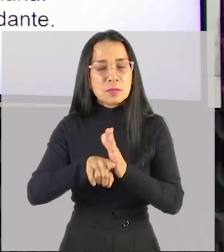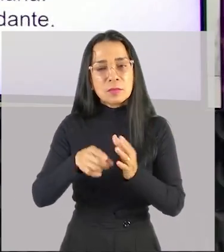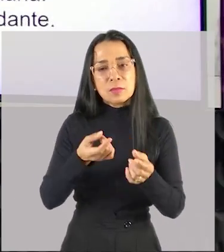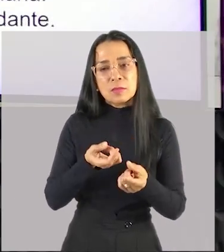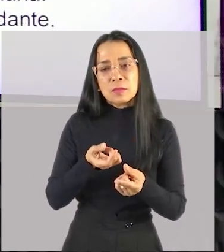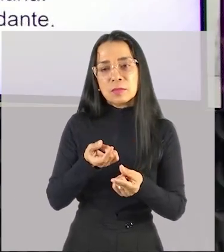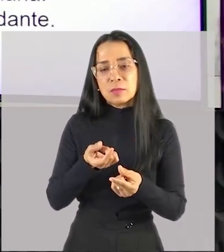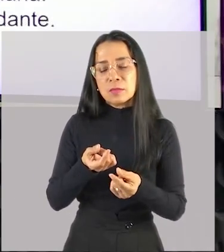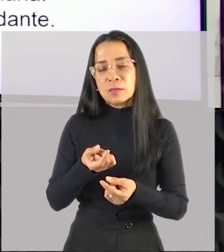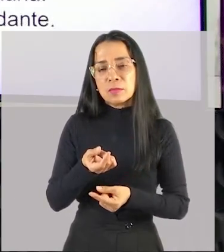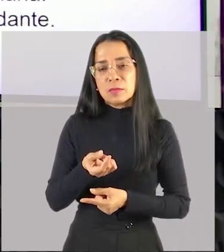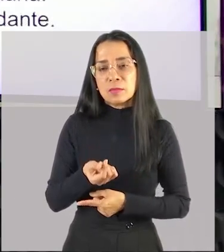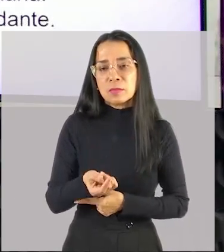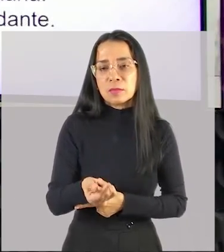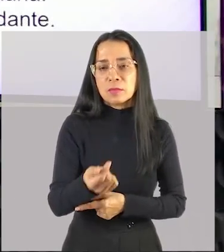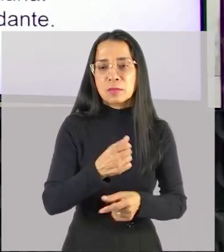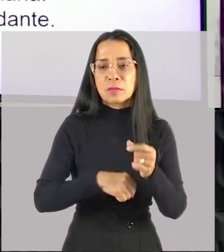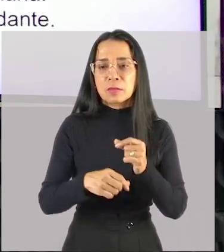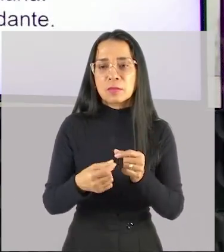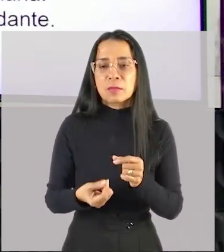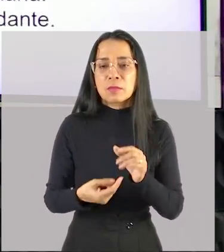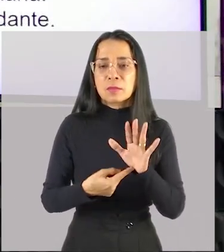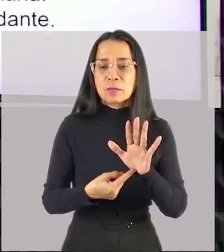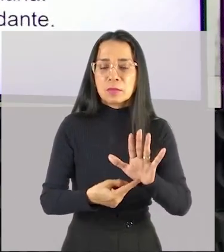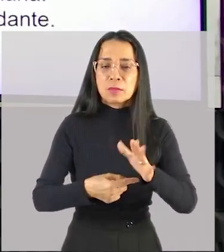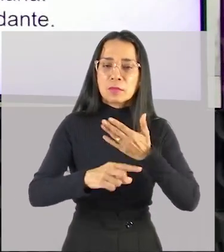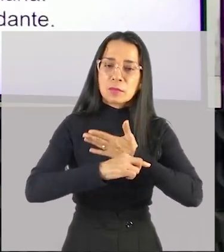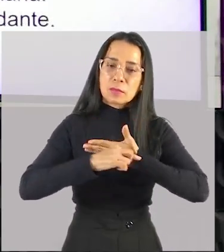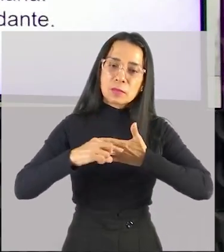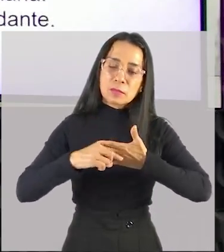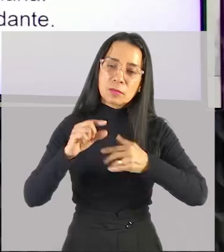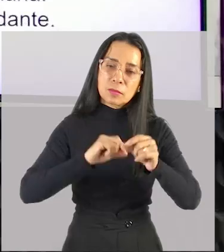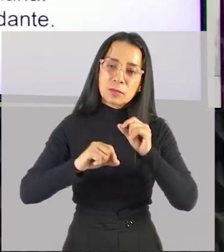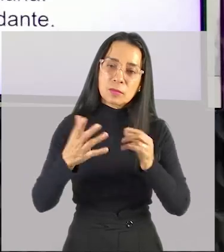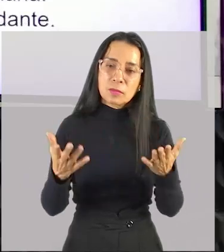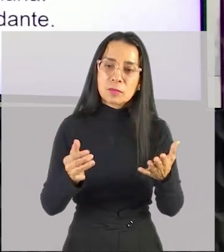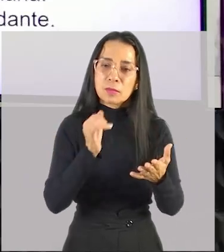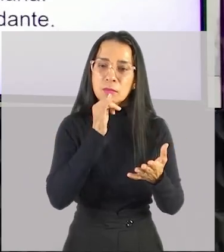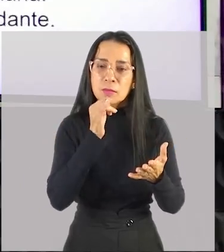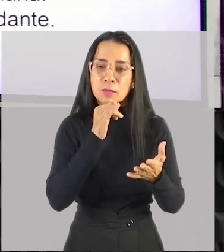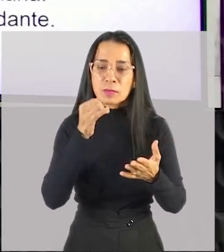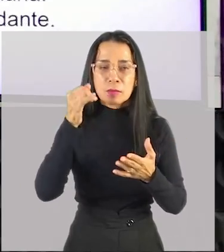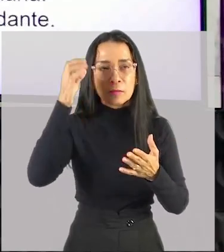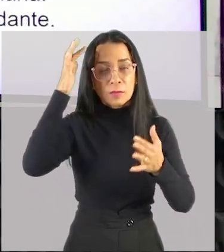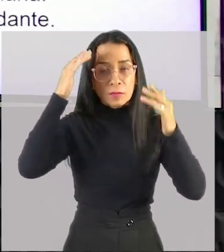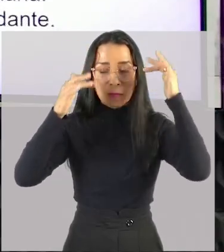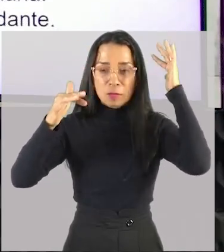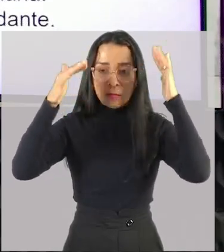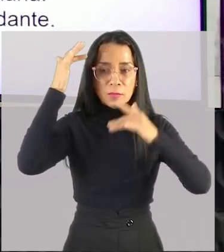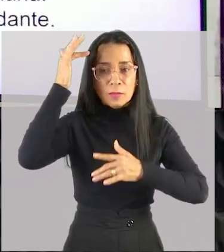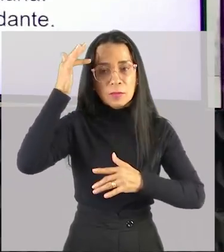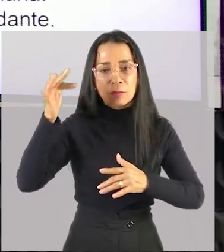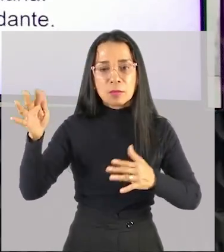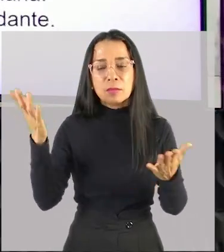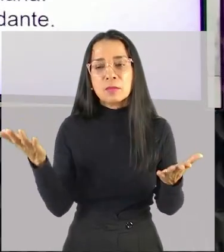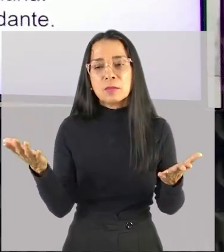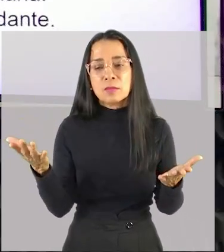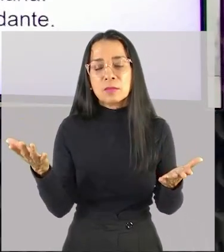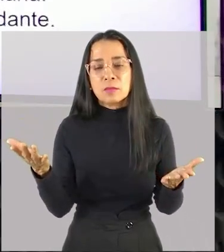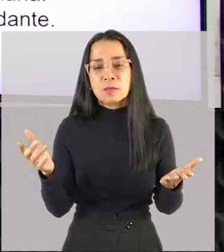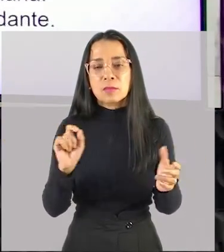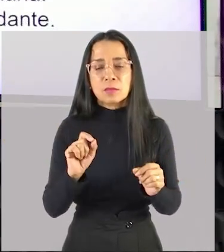da reflexão filosófica. Gente, a eternidade, né, dentro dessa estrutura de pensamento religioso,